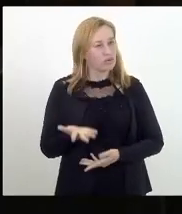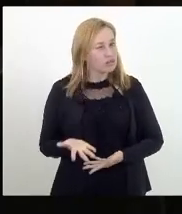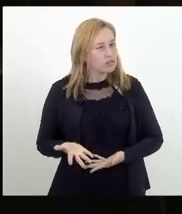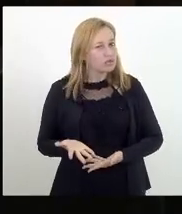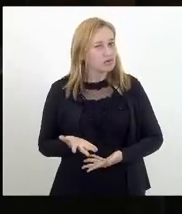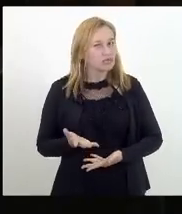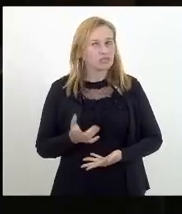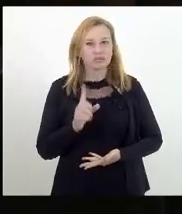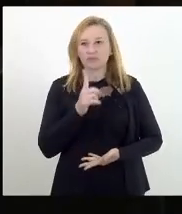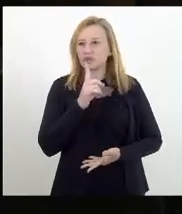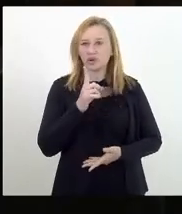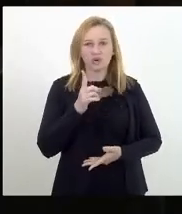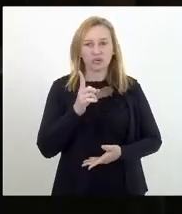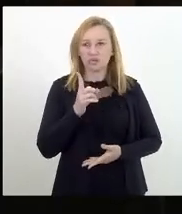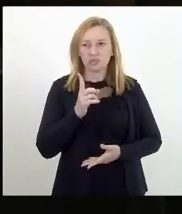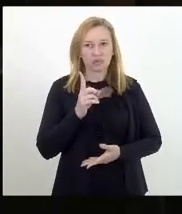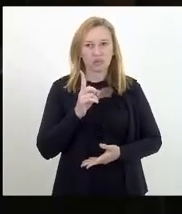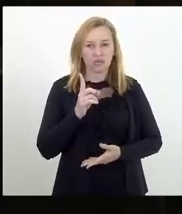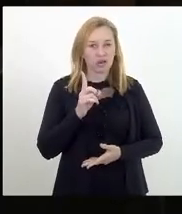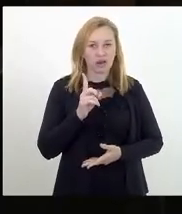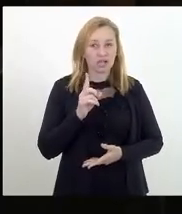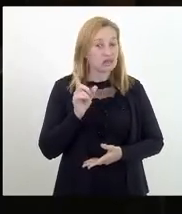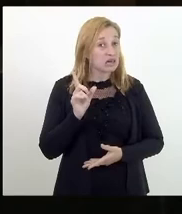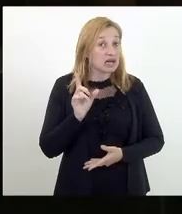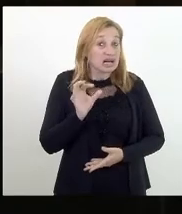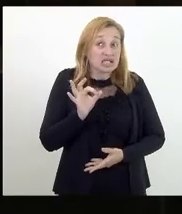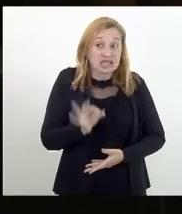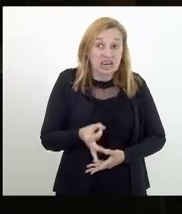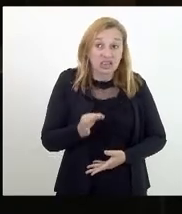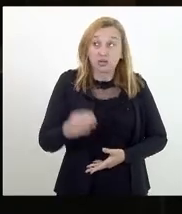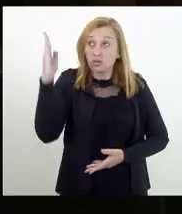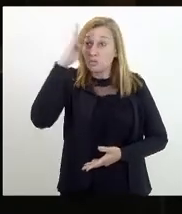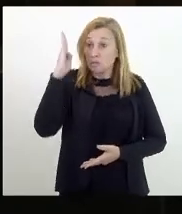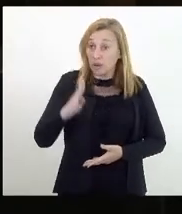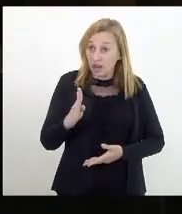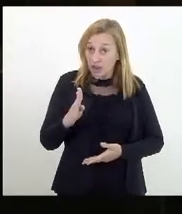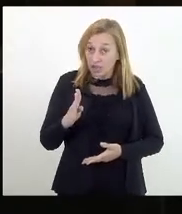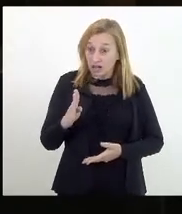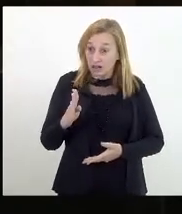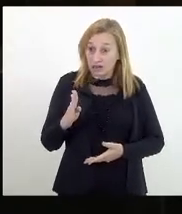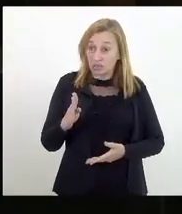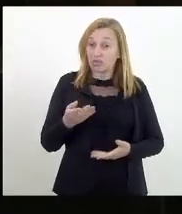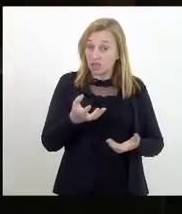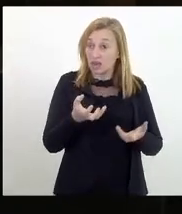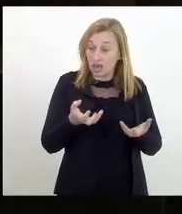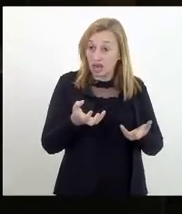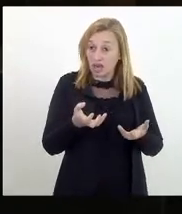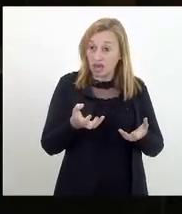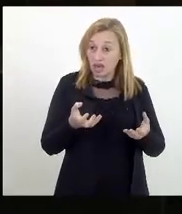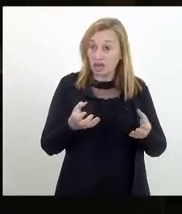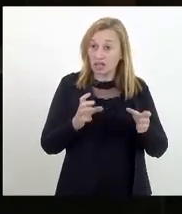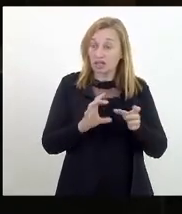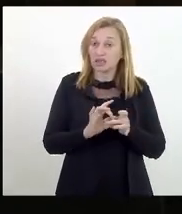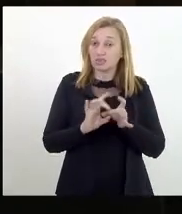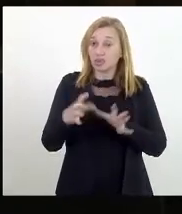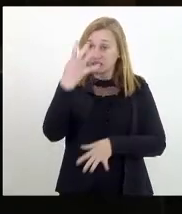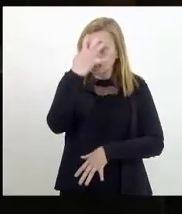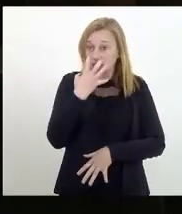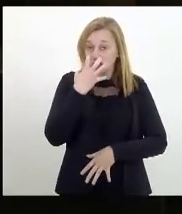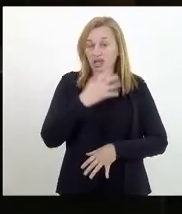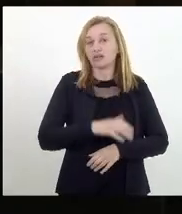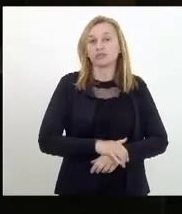isso não são atitudes de um país que deseja ser considerado elevado a série